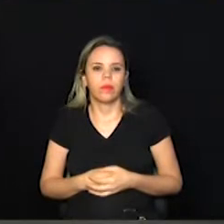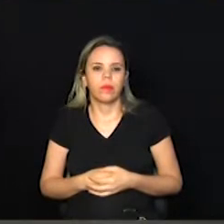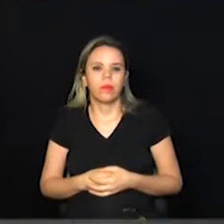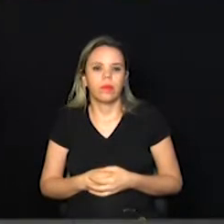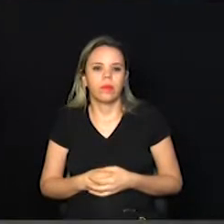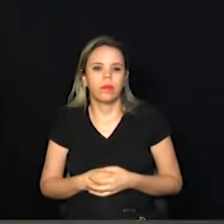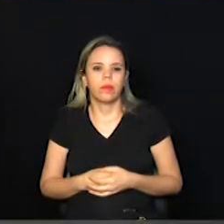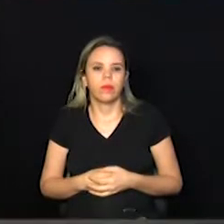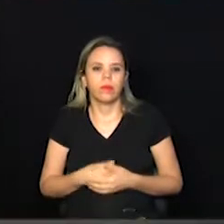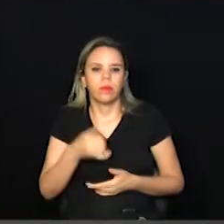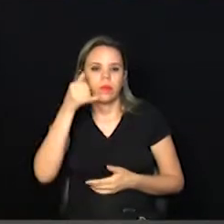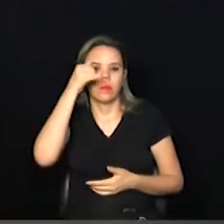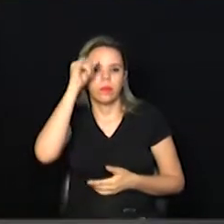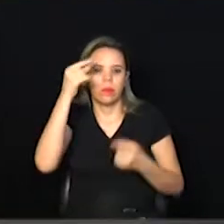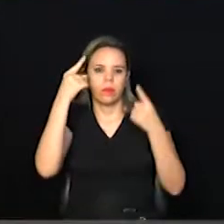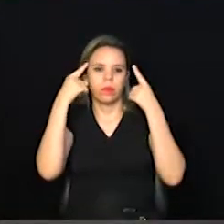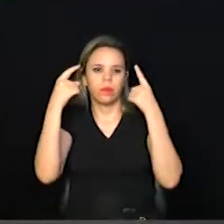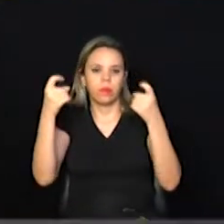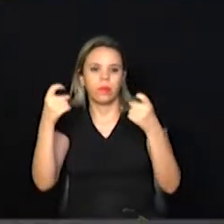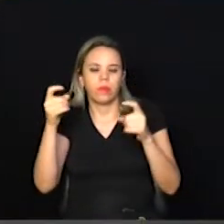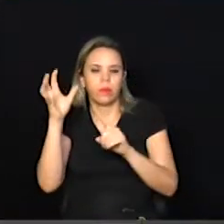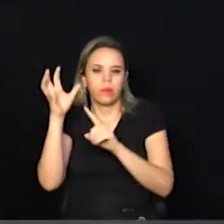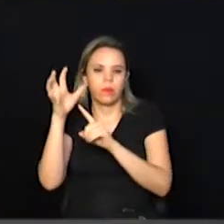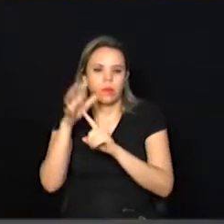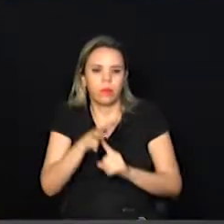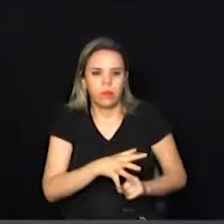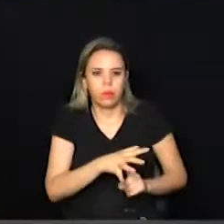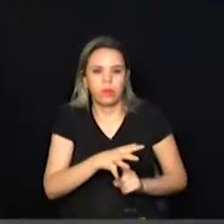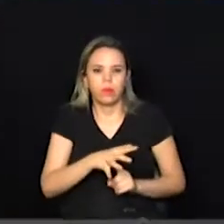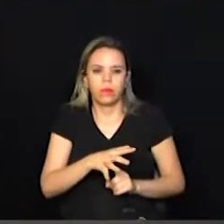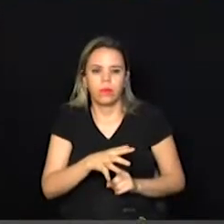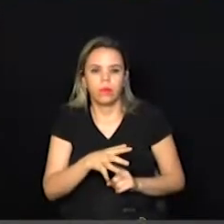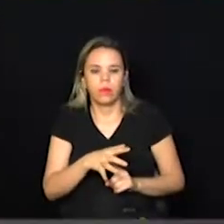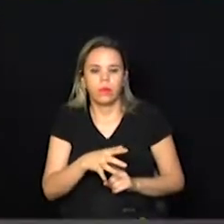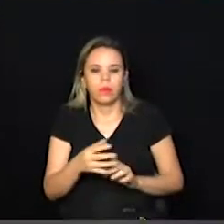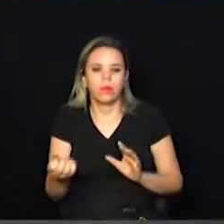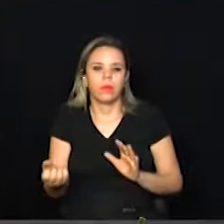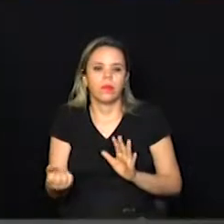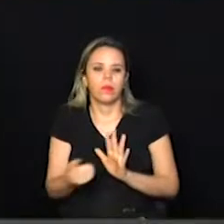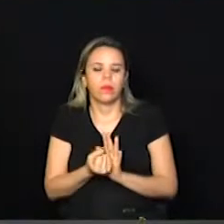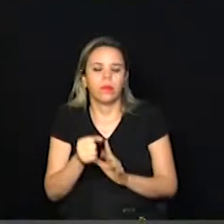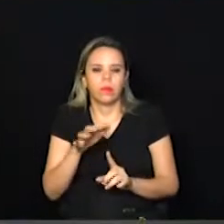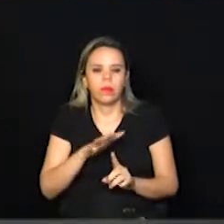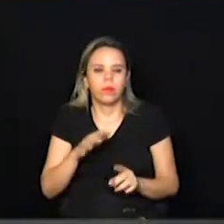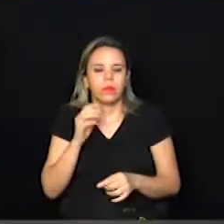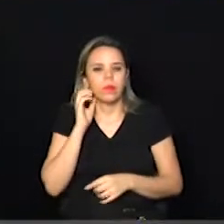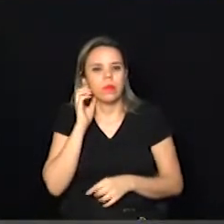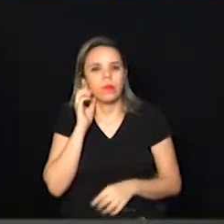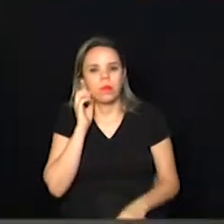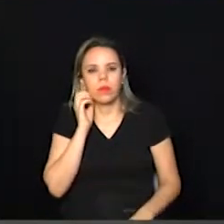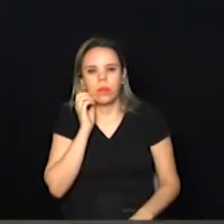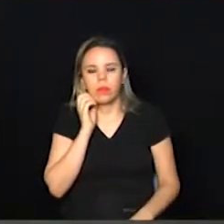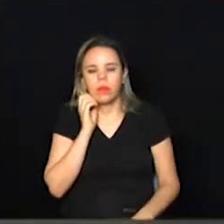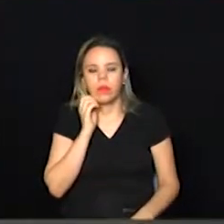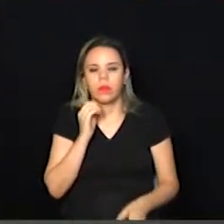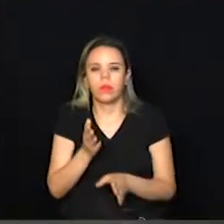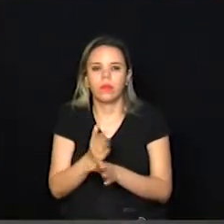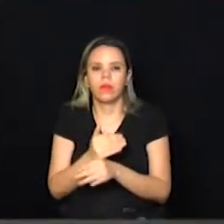e do combate, né, à violência, à opressão, que são marcas da nossa sociedade, né? Um